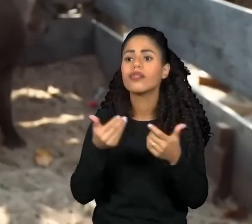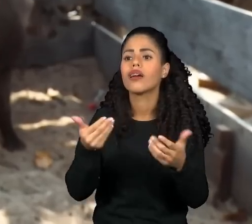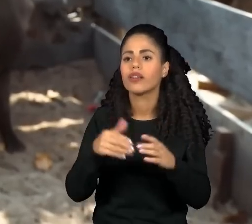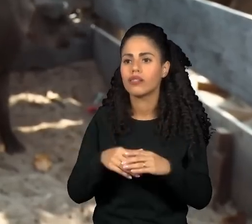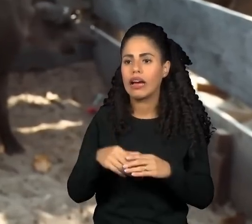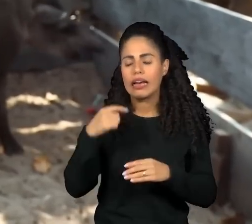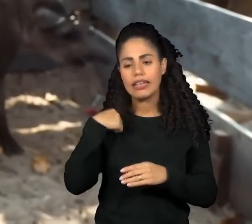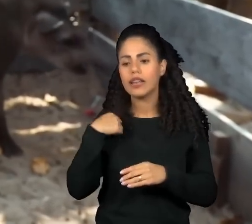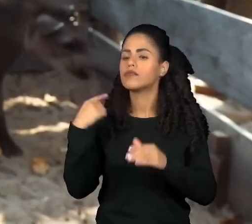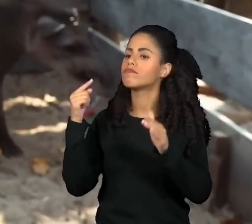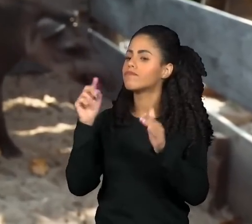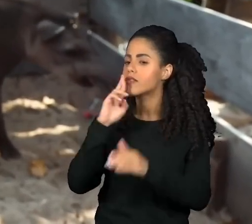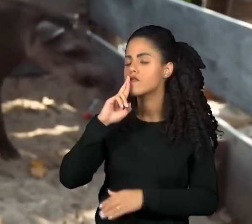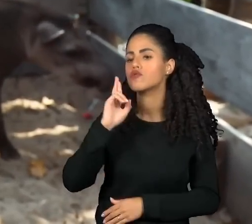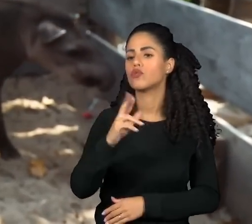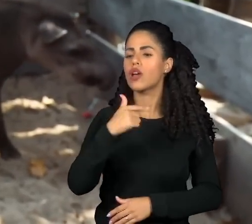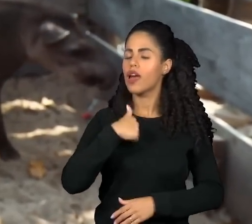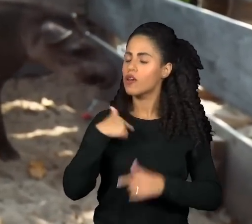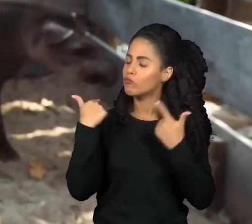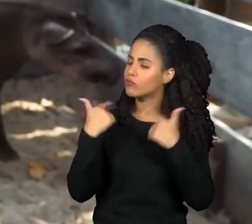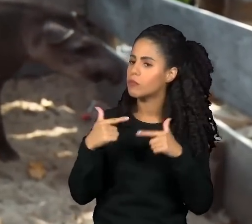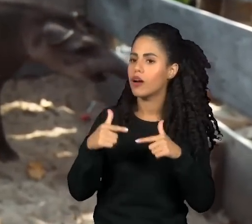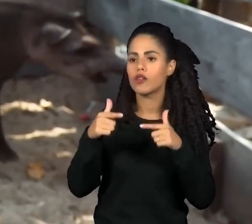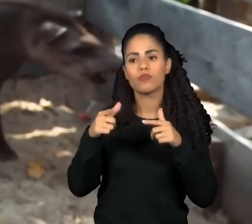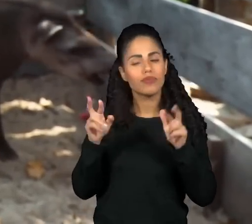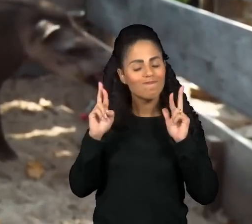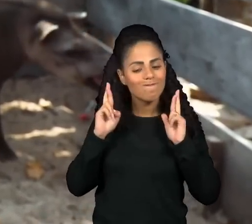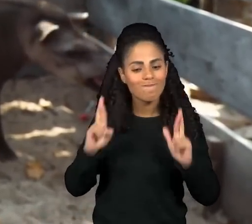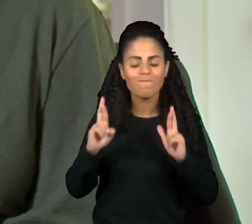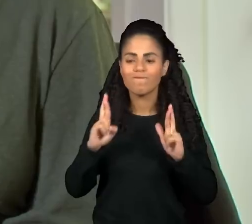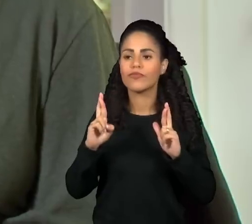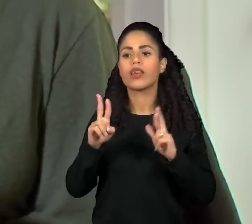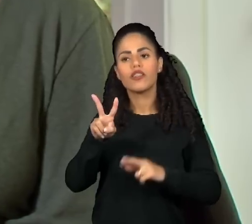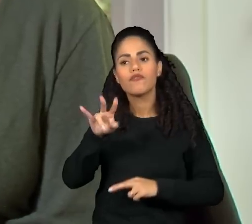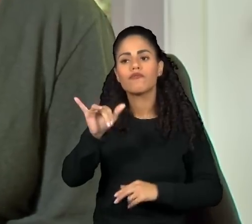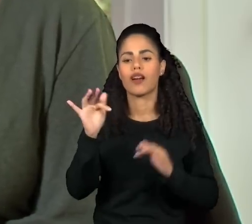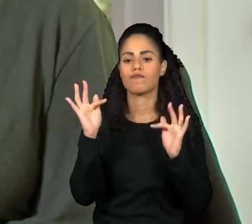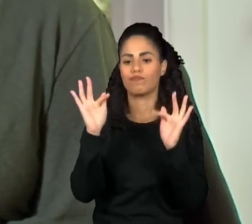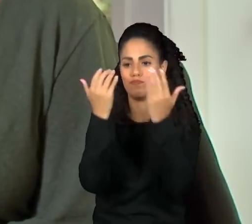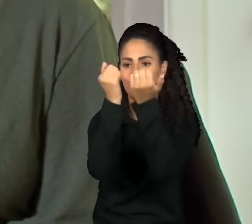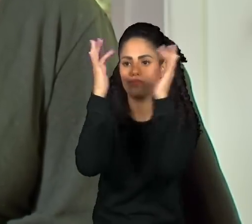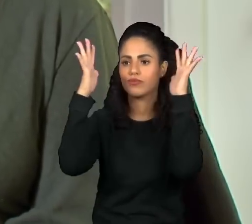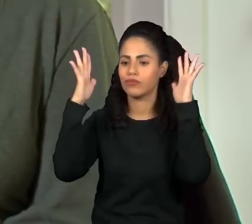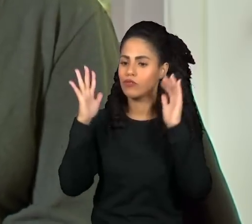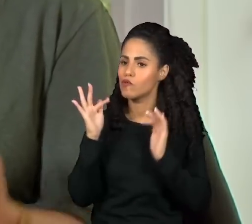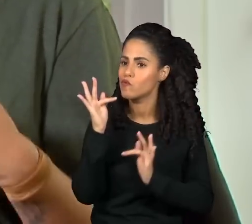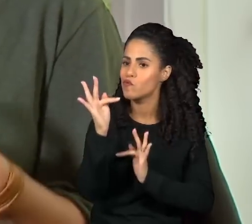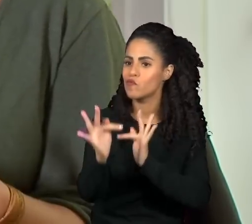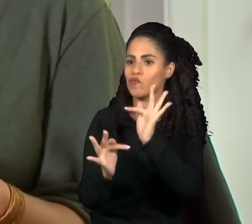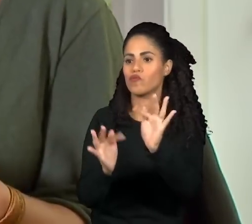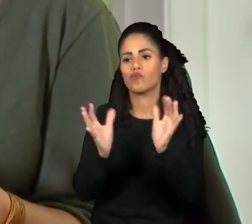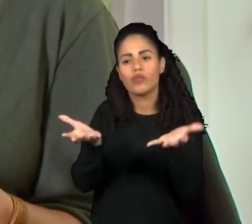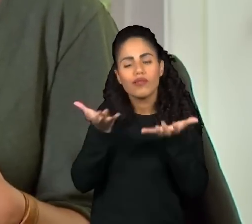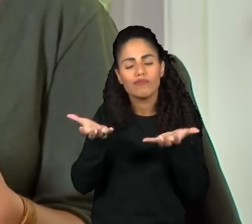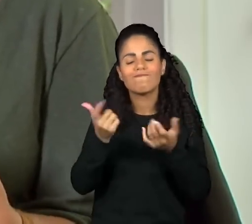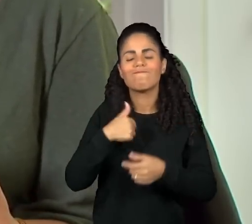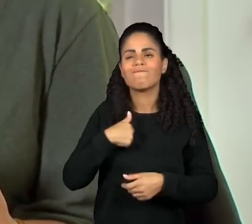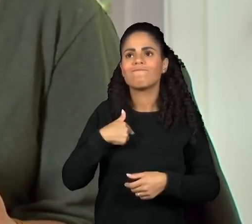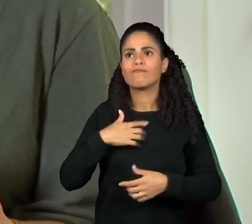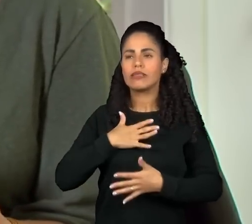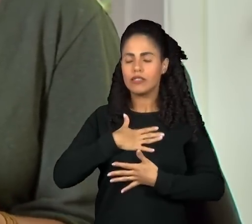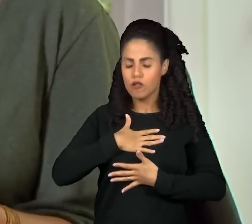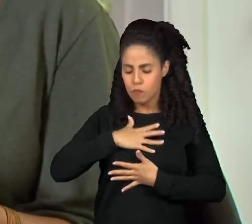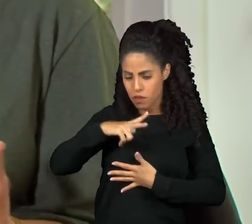elas invariavelmente falam, eu trabalho pela conservação, porque é isso que as move. E eu,